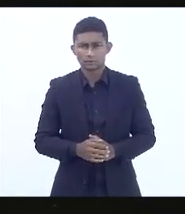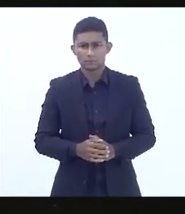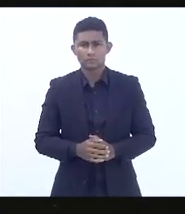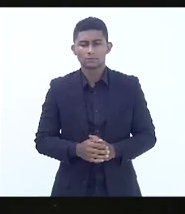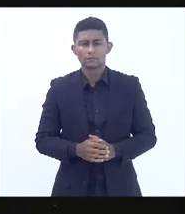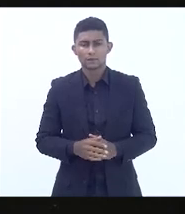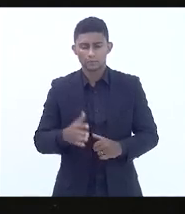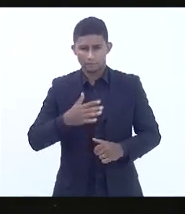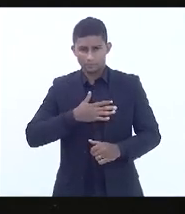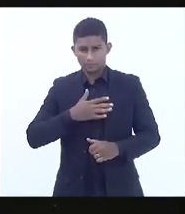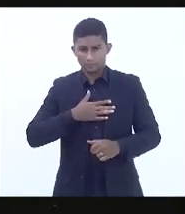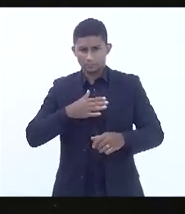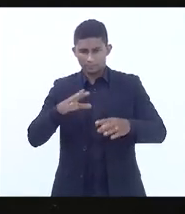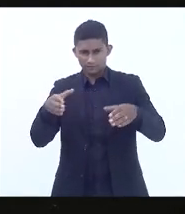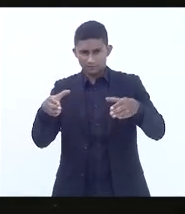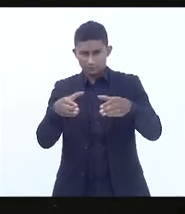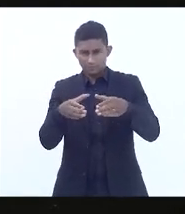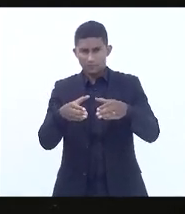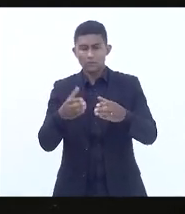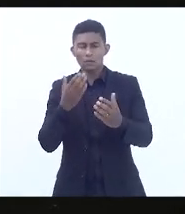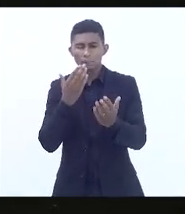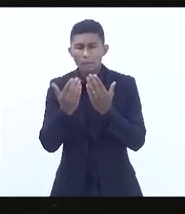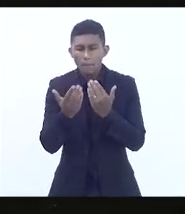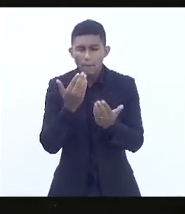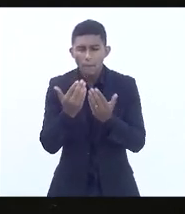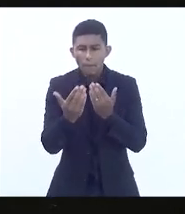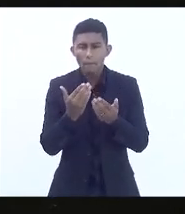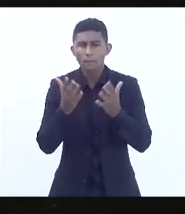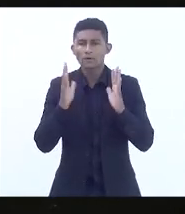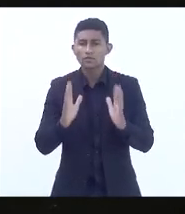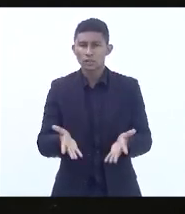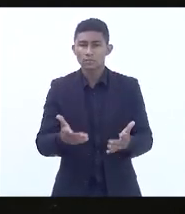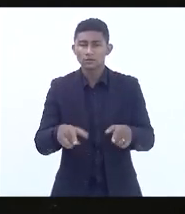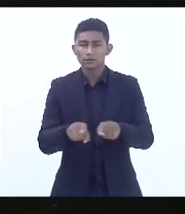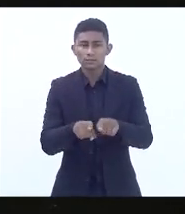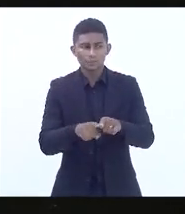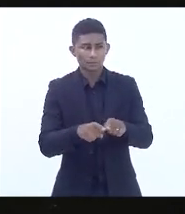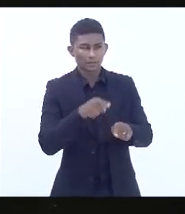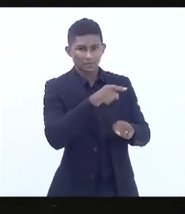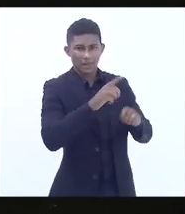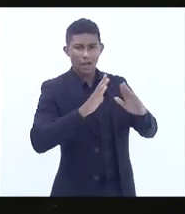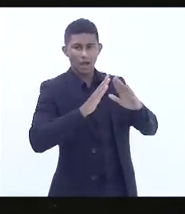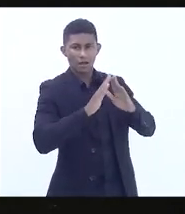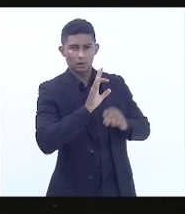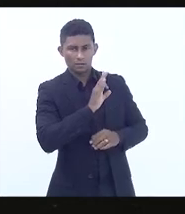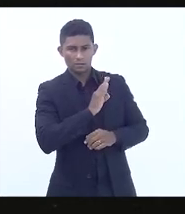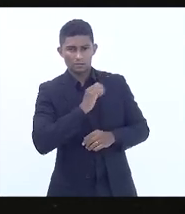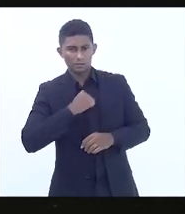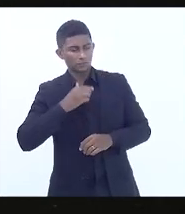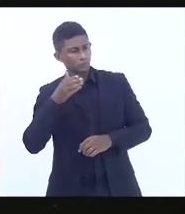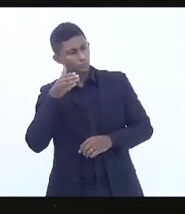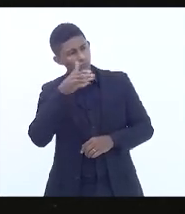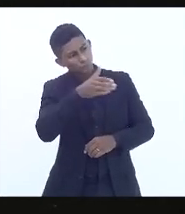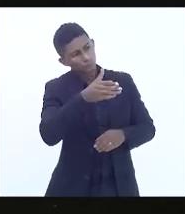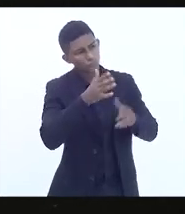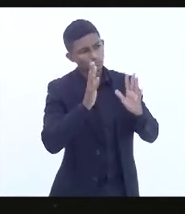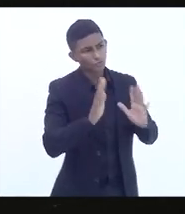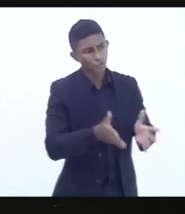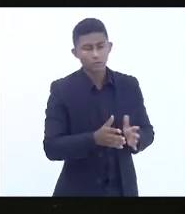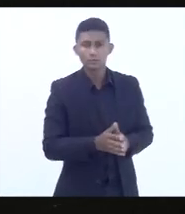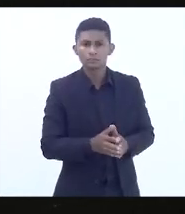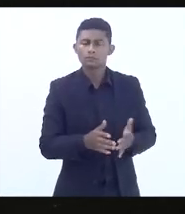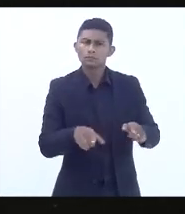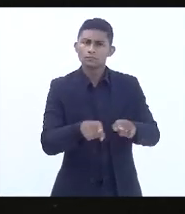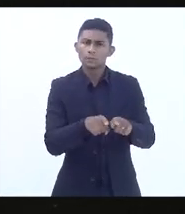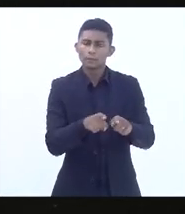conversado com a minha equipe, depois de ter ido em sede policial, depois de ter recebido